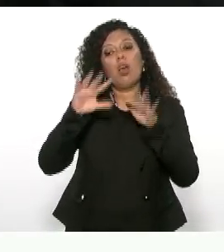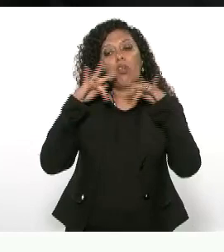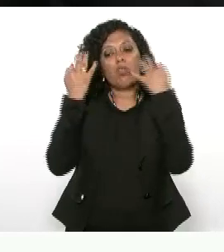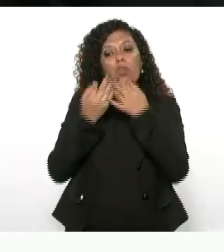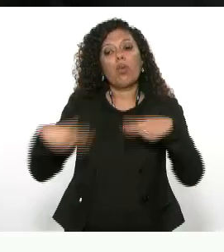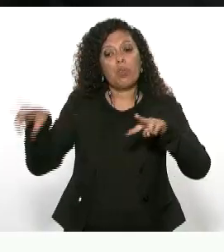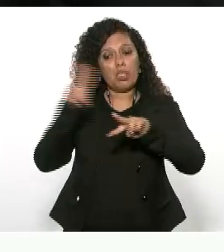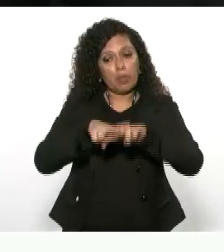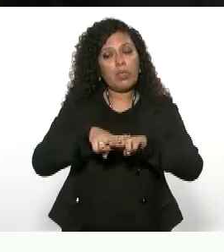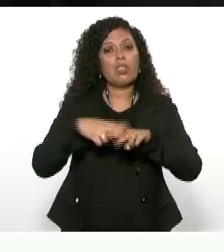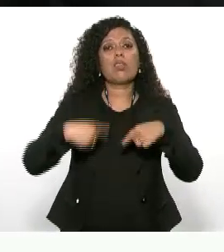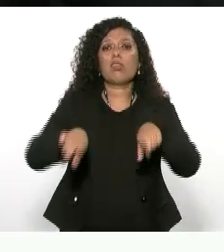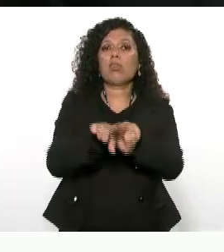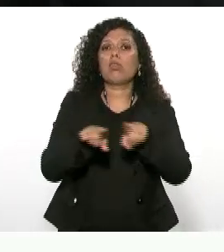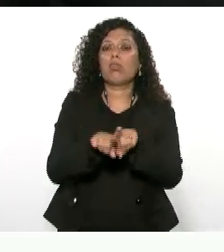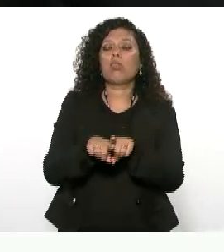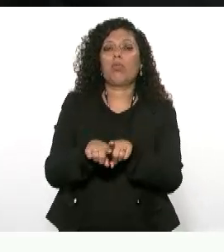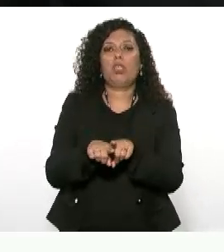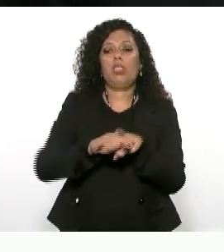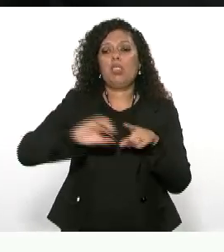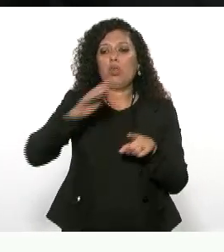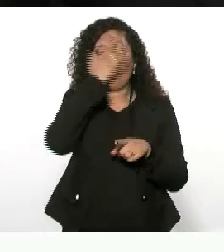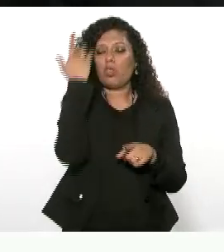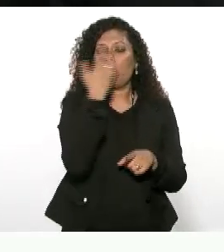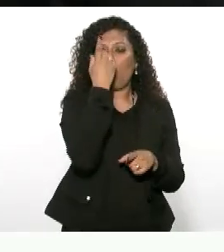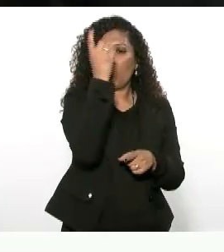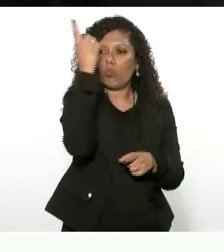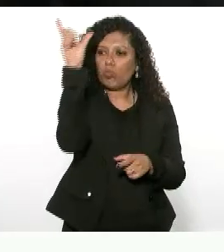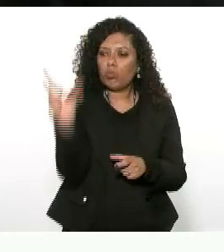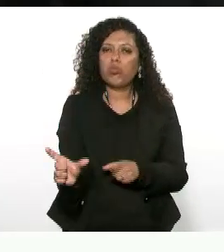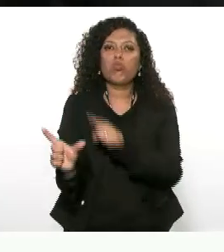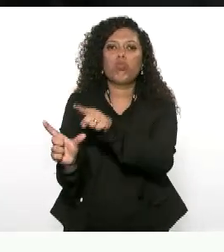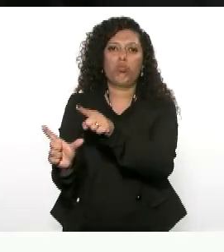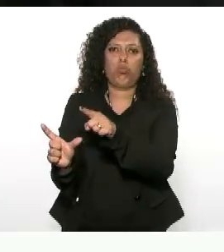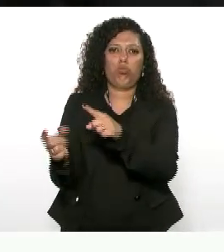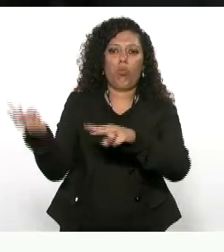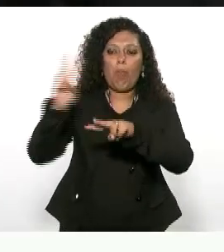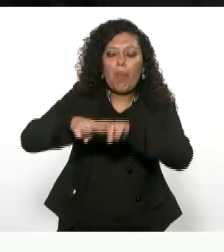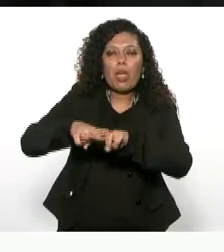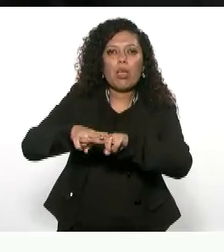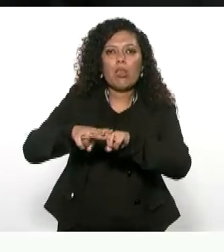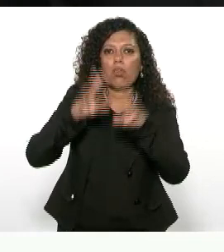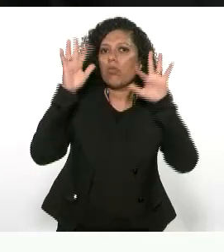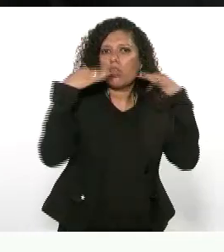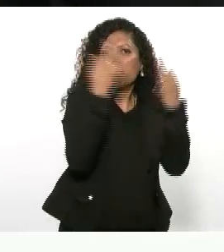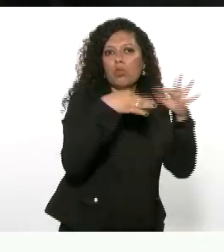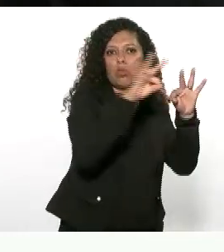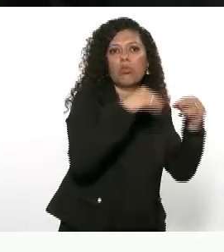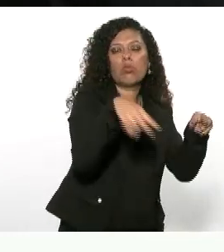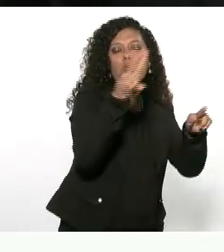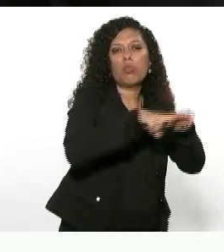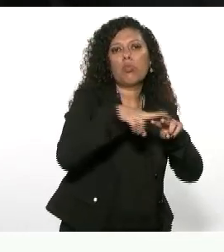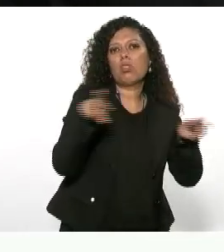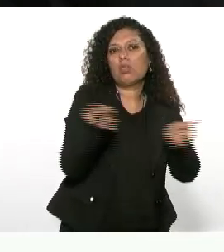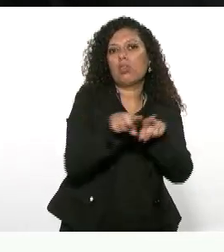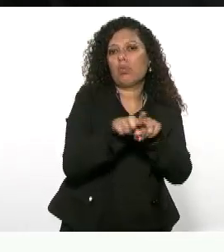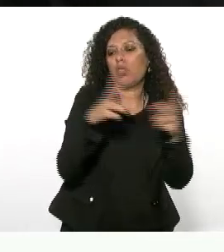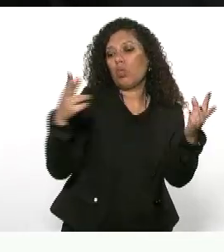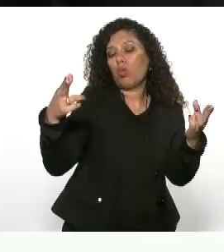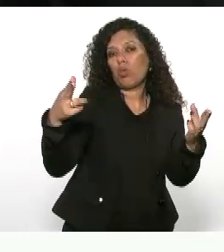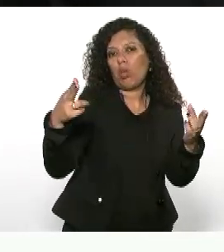segurança pública sabe disso, né, que a família também suporta os ônus da prisão. Se não tiver um esteio